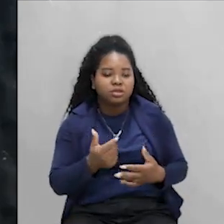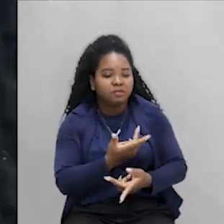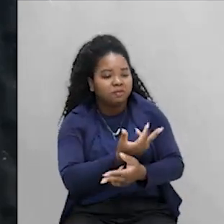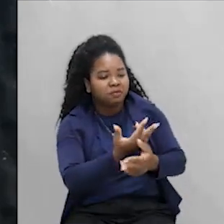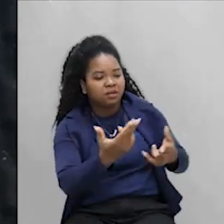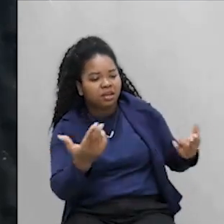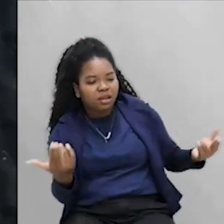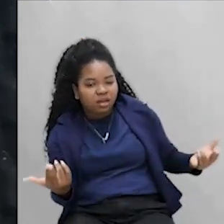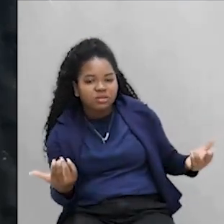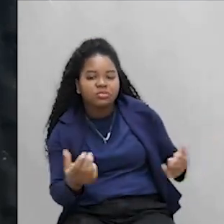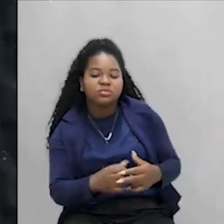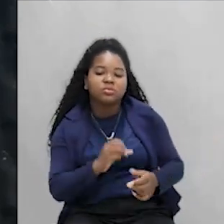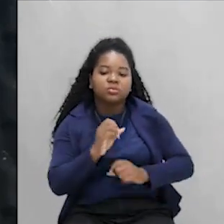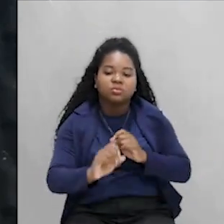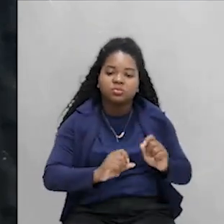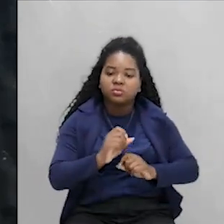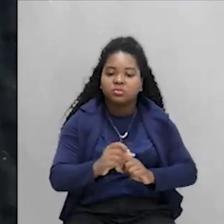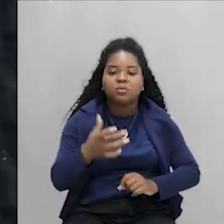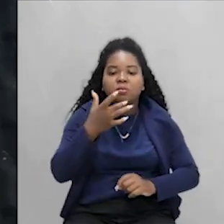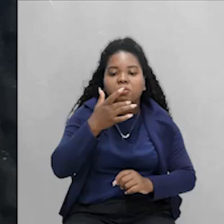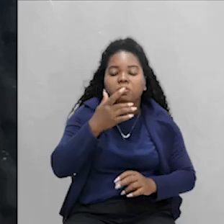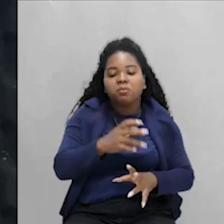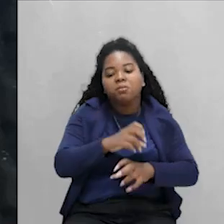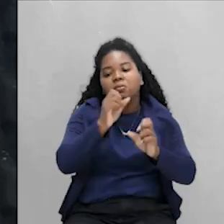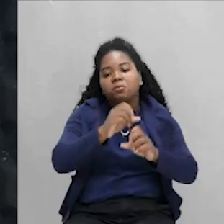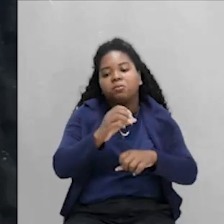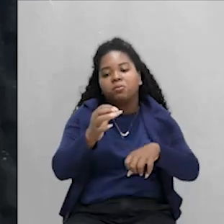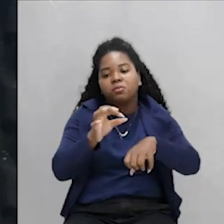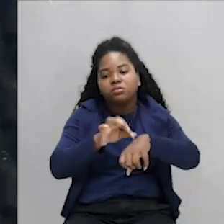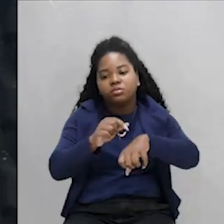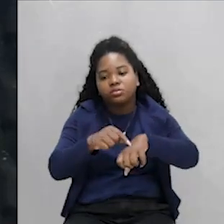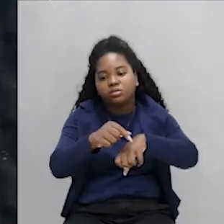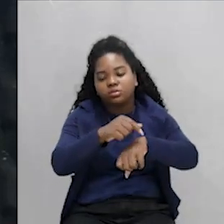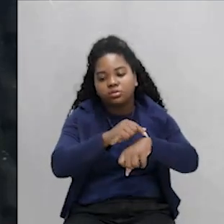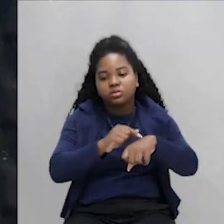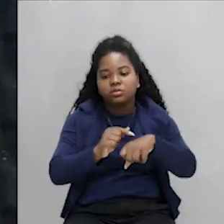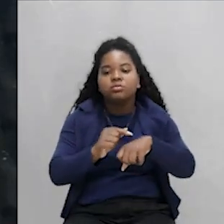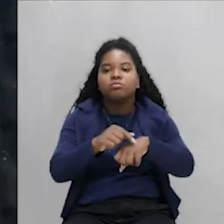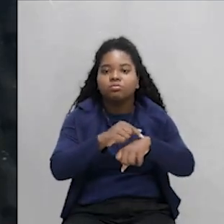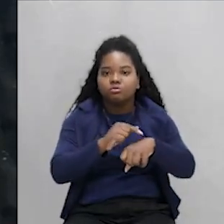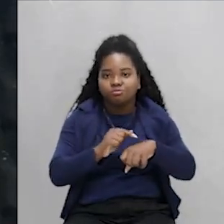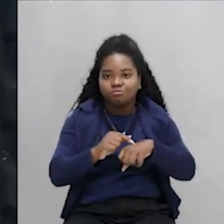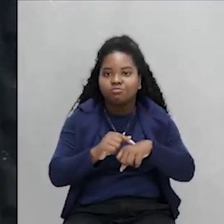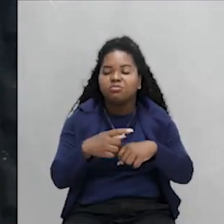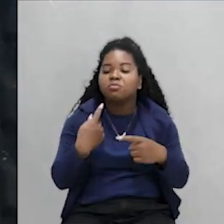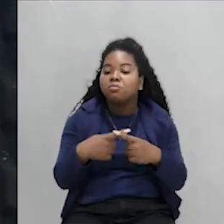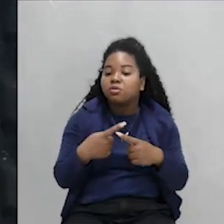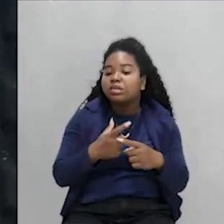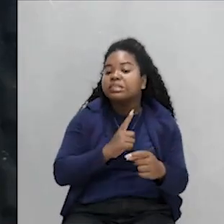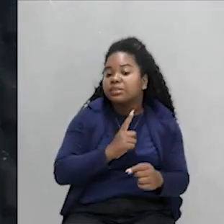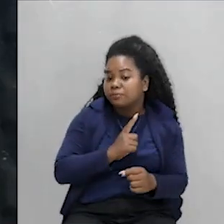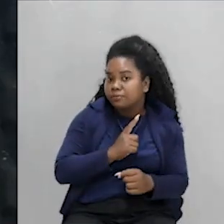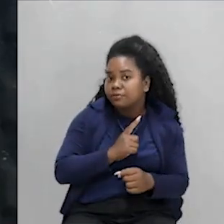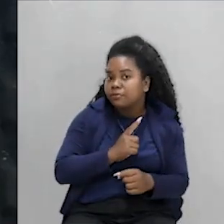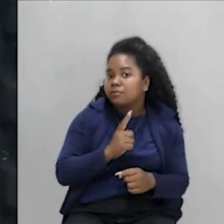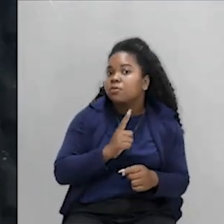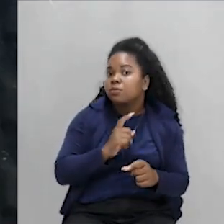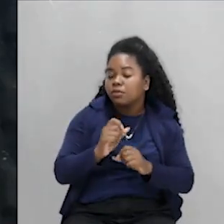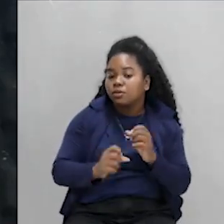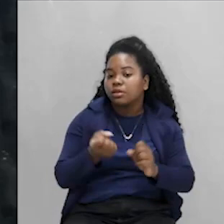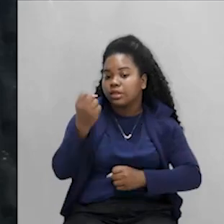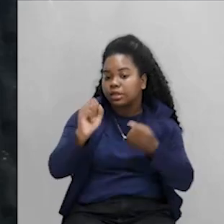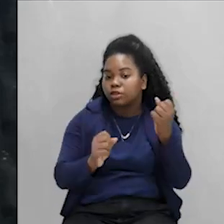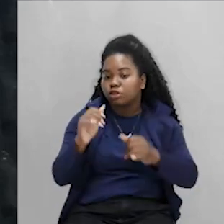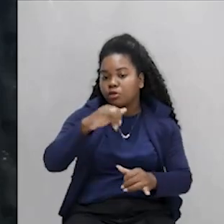Com Sabor e cheiro de morango é o gosto de morango é o que que nós temos por causa da indústria